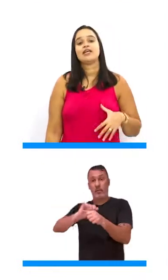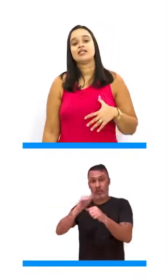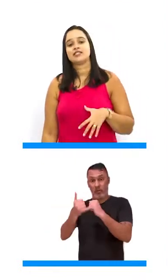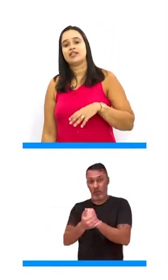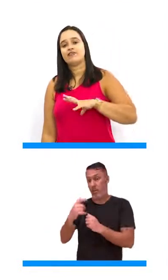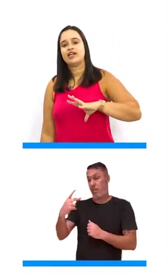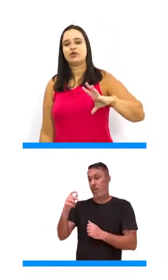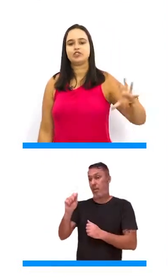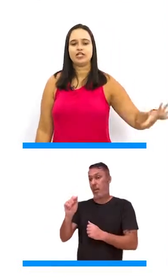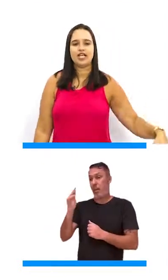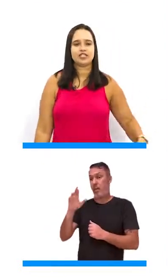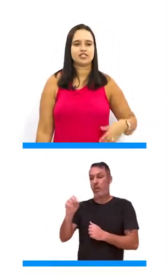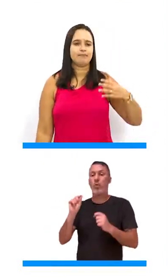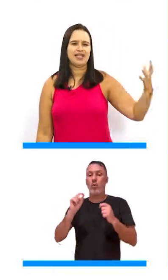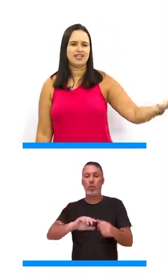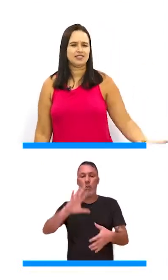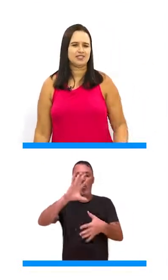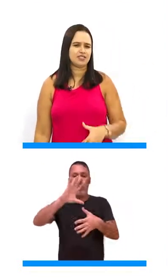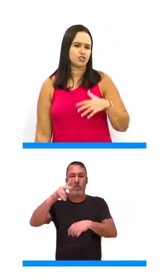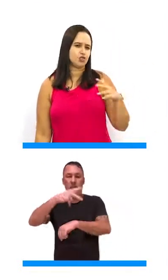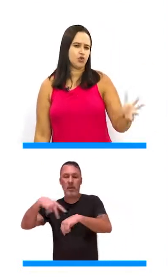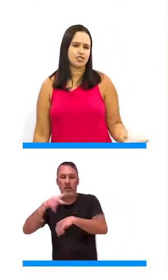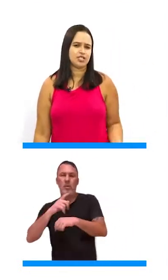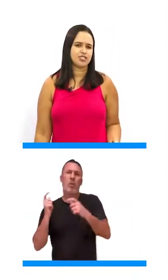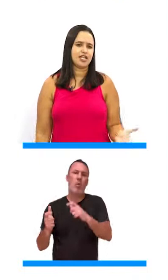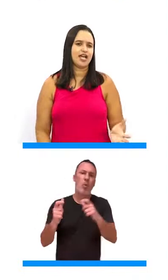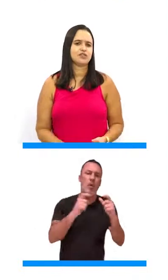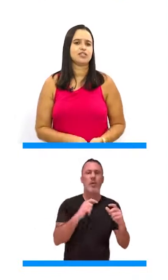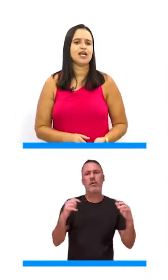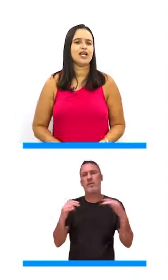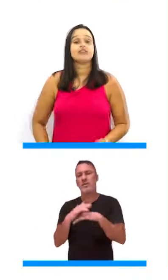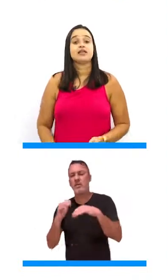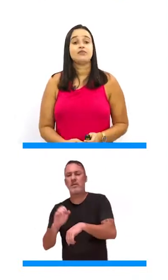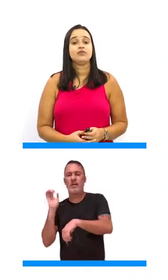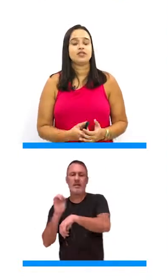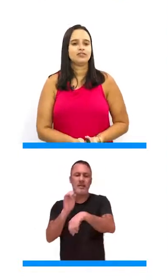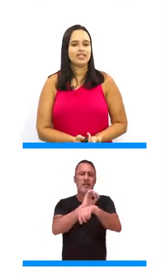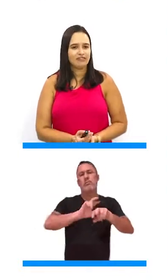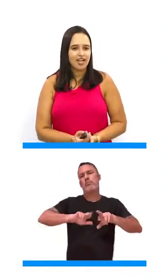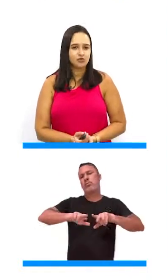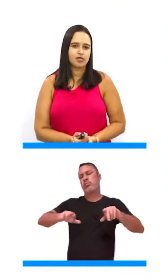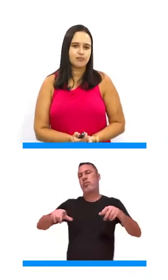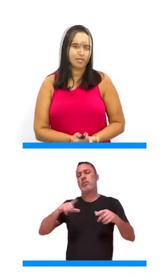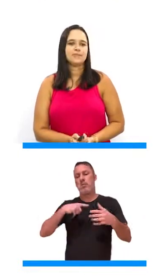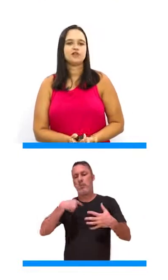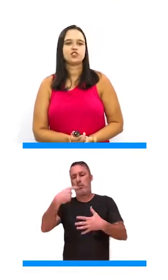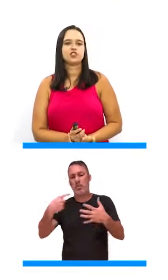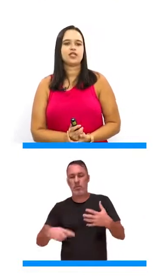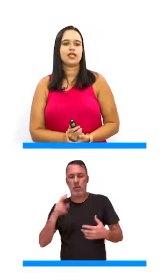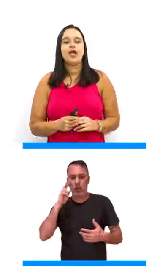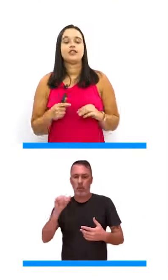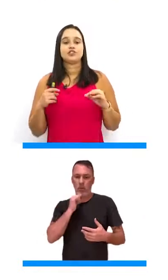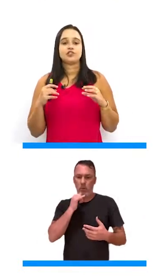que são aqueles que se referem a continentes, a países, às regiões, a estados, cidades. São, então, derivados também. Então, a